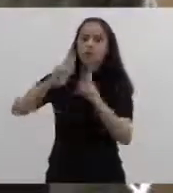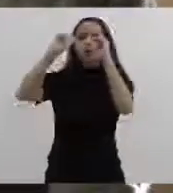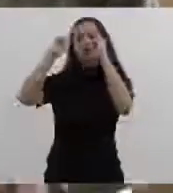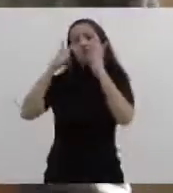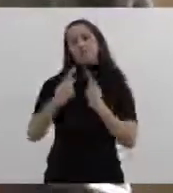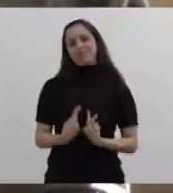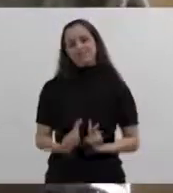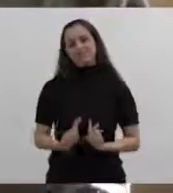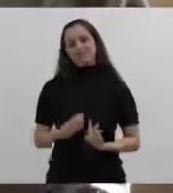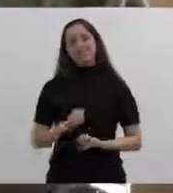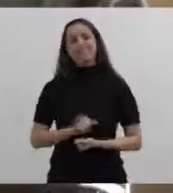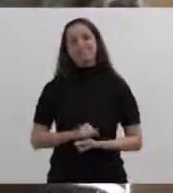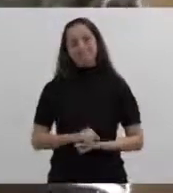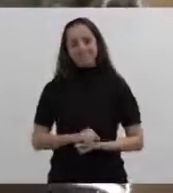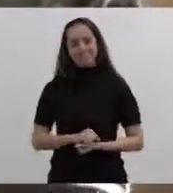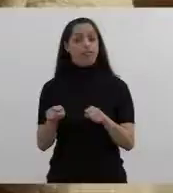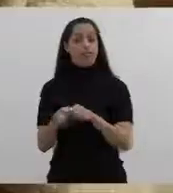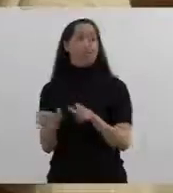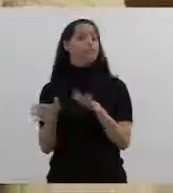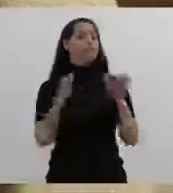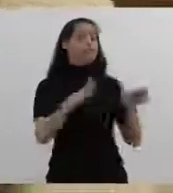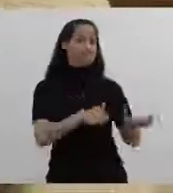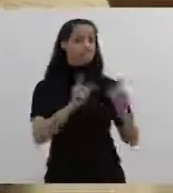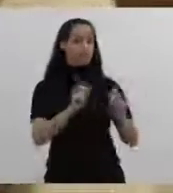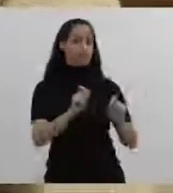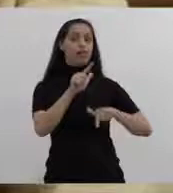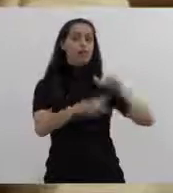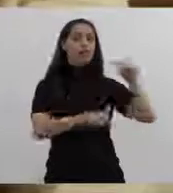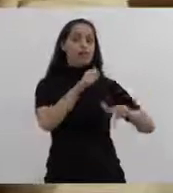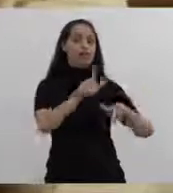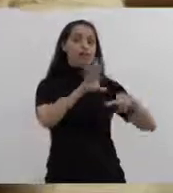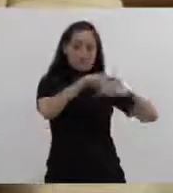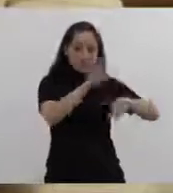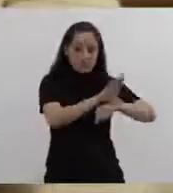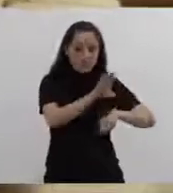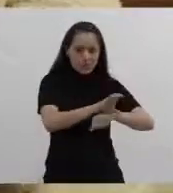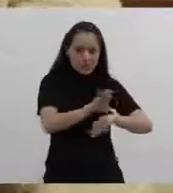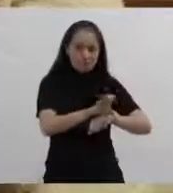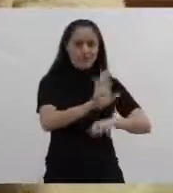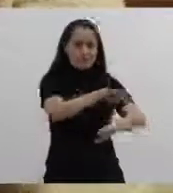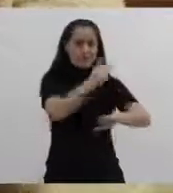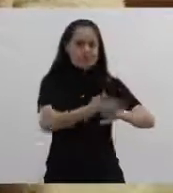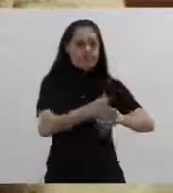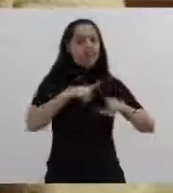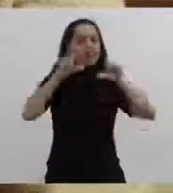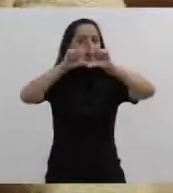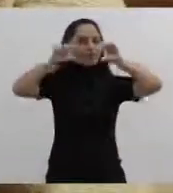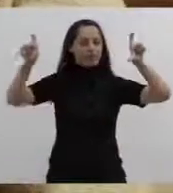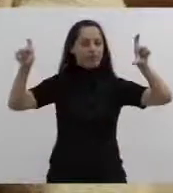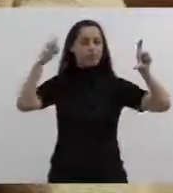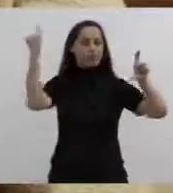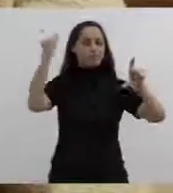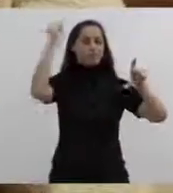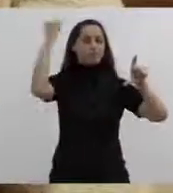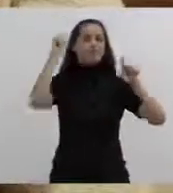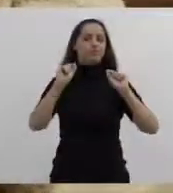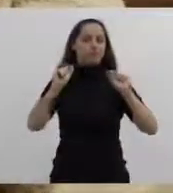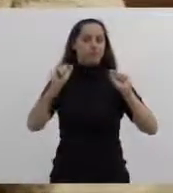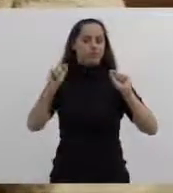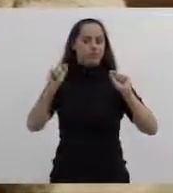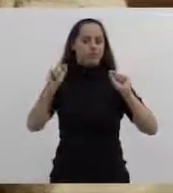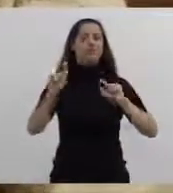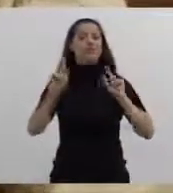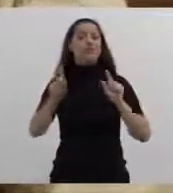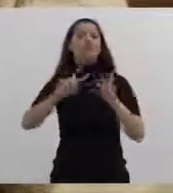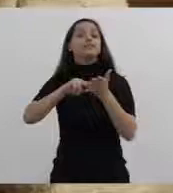humanidade. Maria José. Por outro lado, nessa formação trabalhamos uma frase de